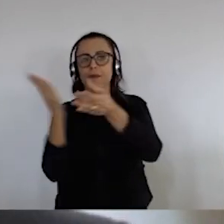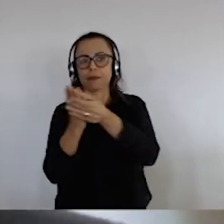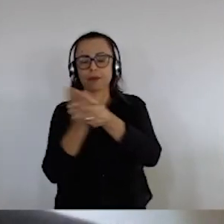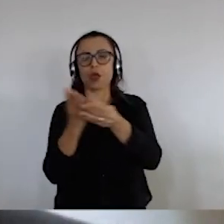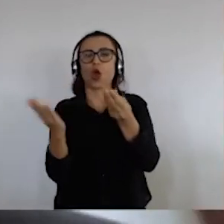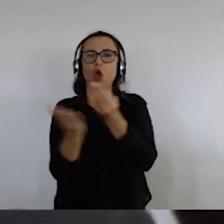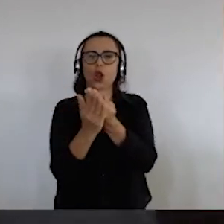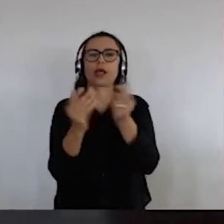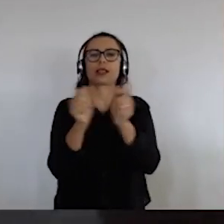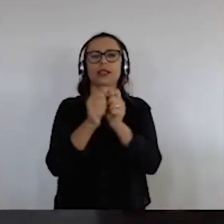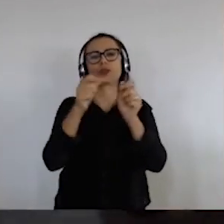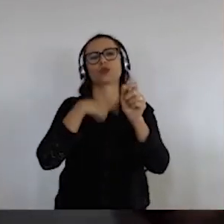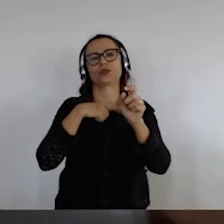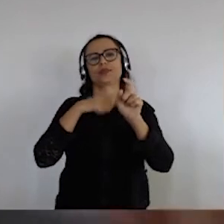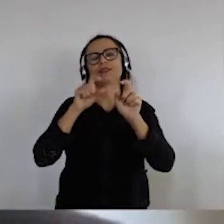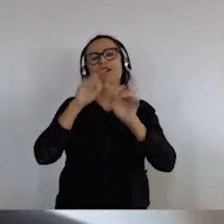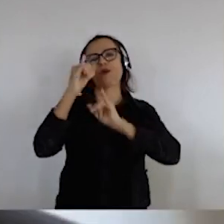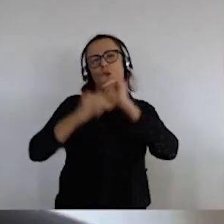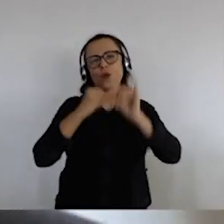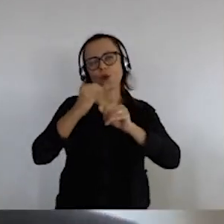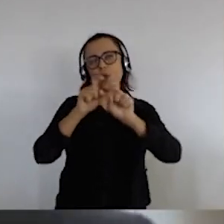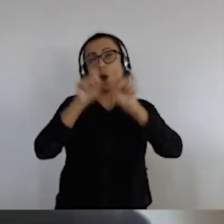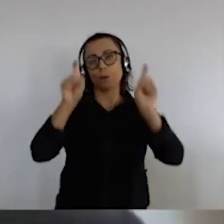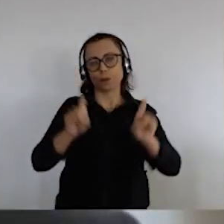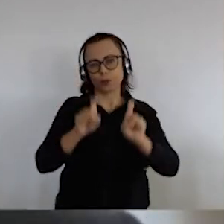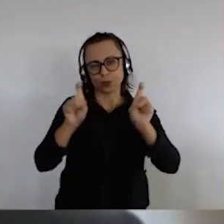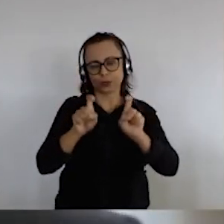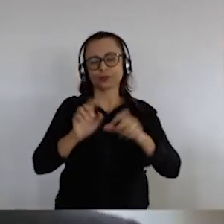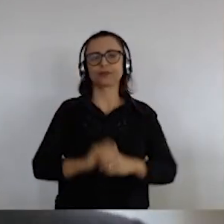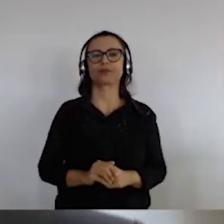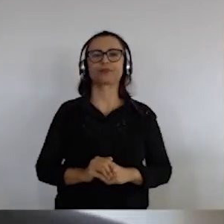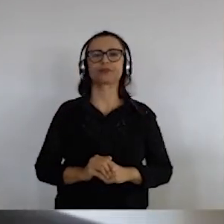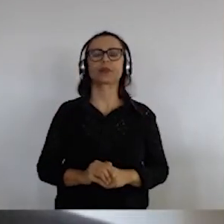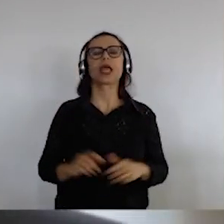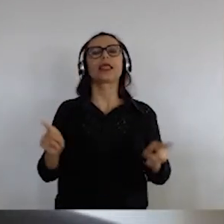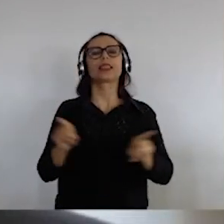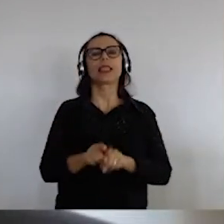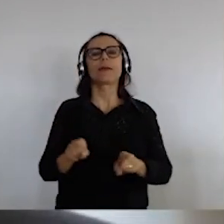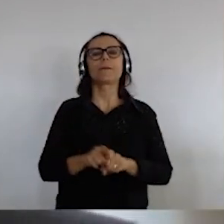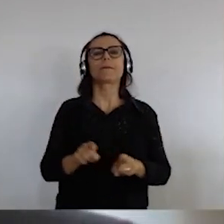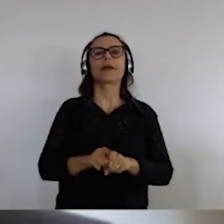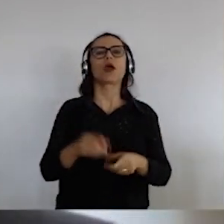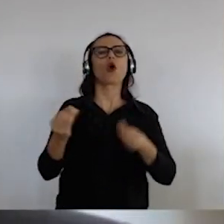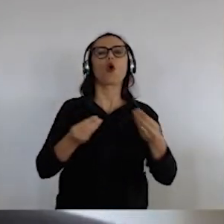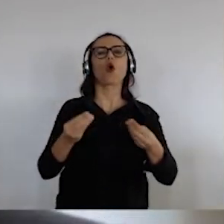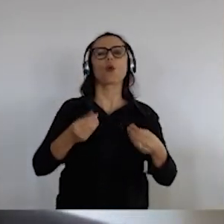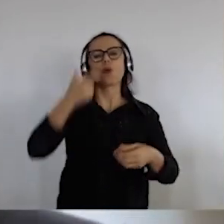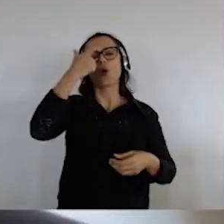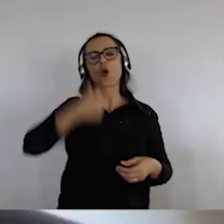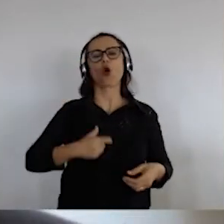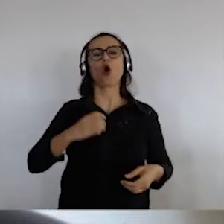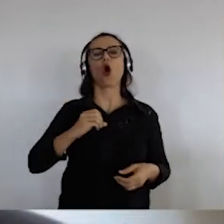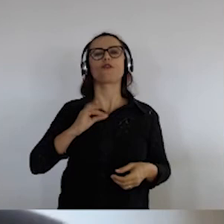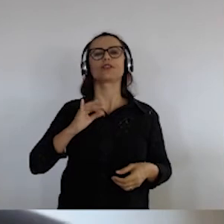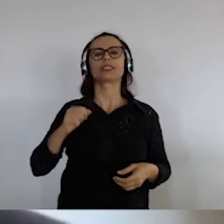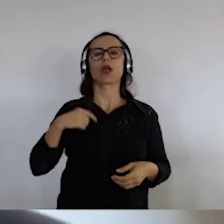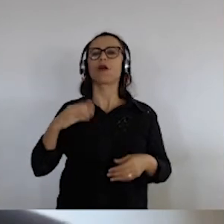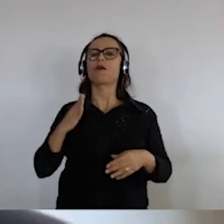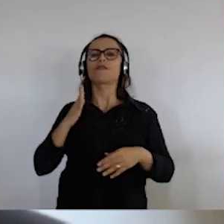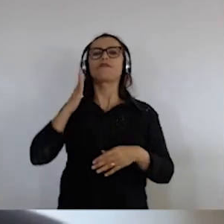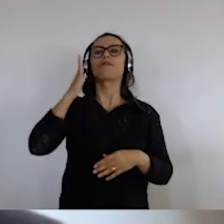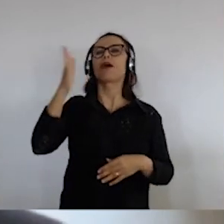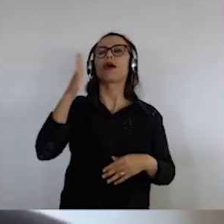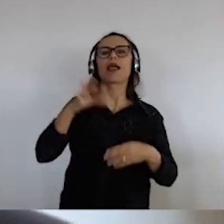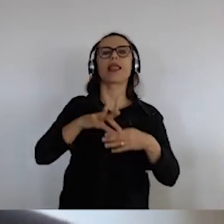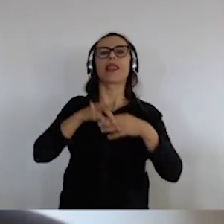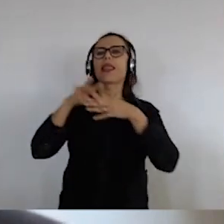respectivos processos, né? O cumprimento de mandados judiciais por parte dos oficiais de justiça, porque eles não têm equipamentos